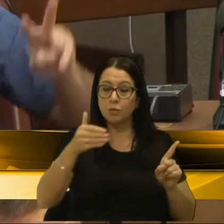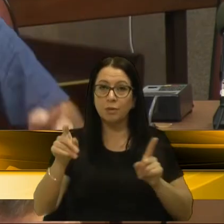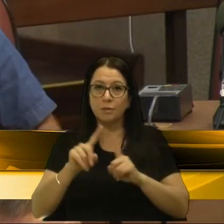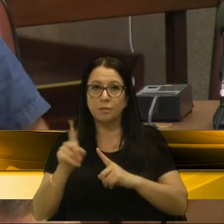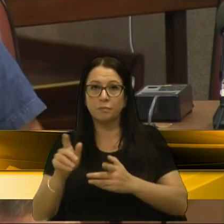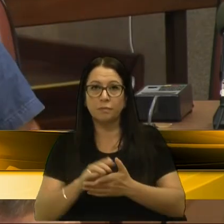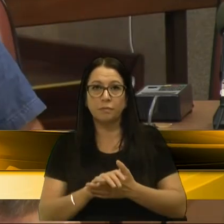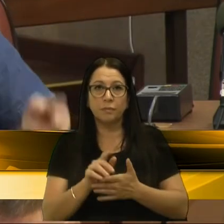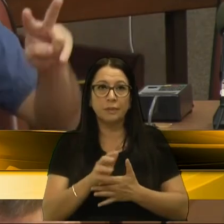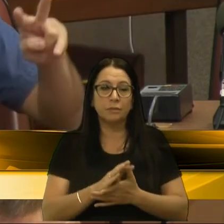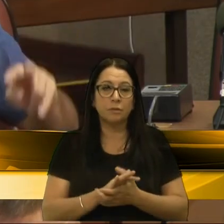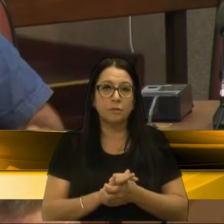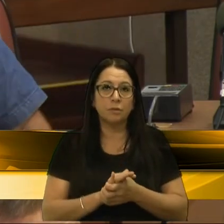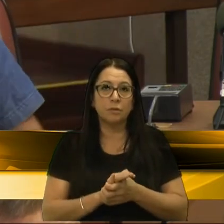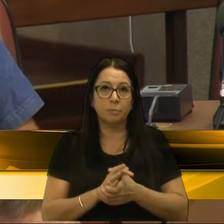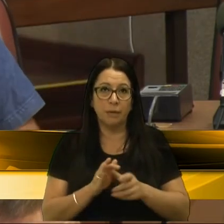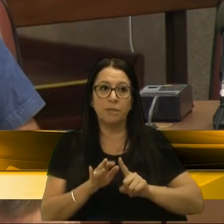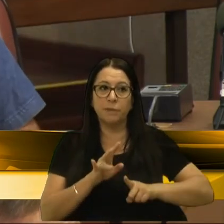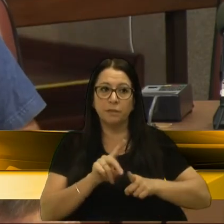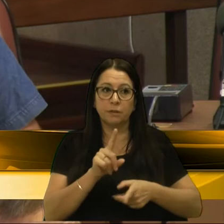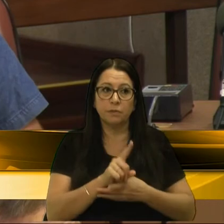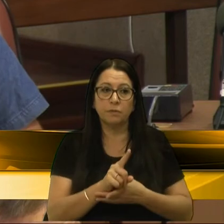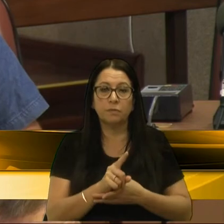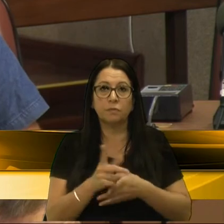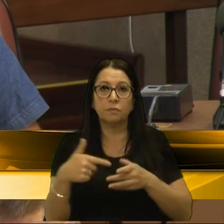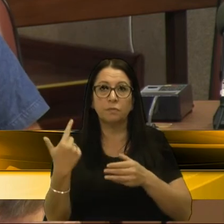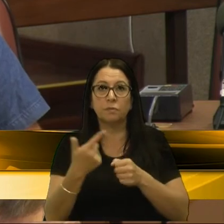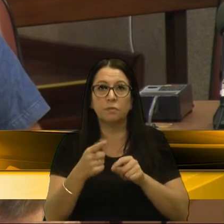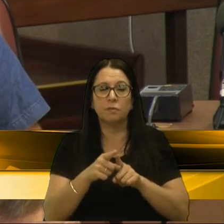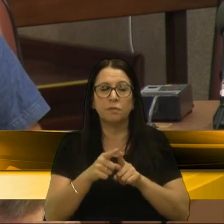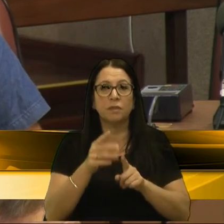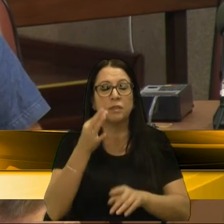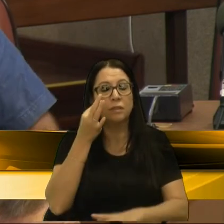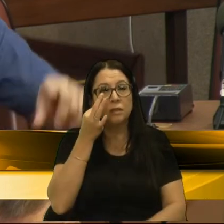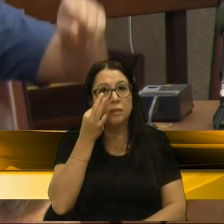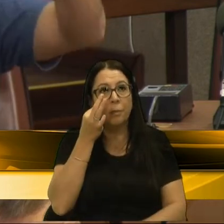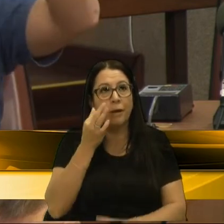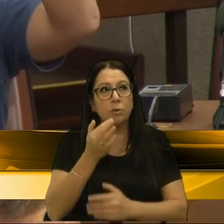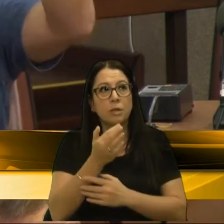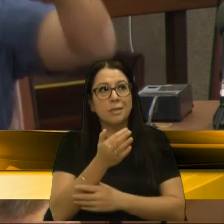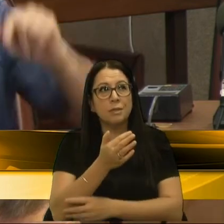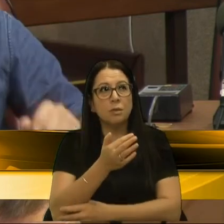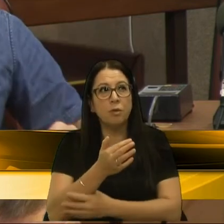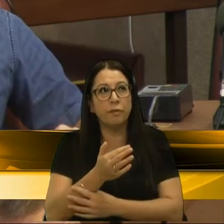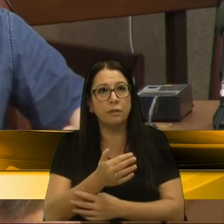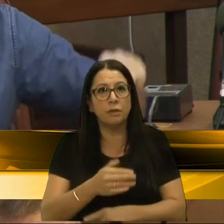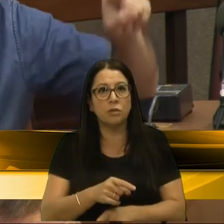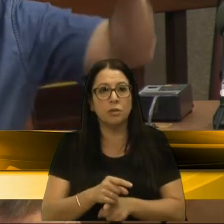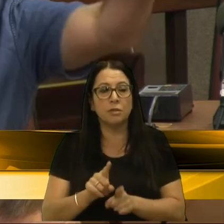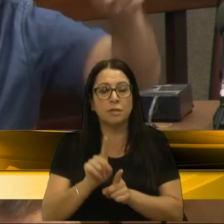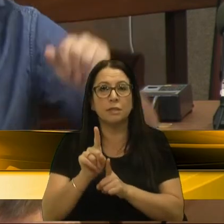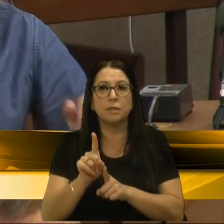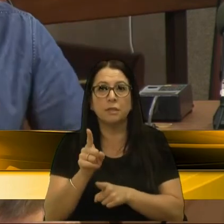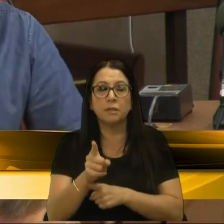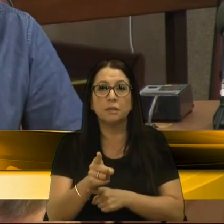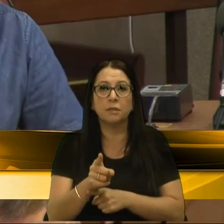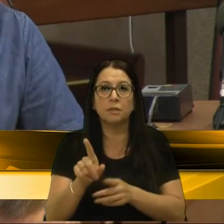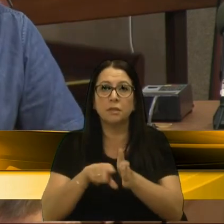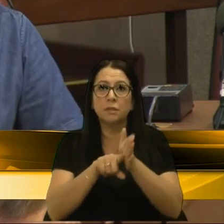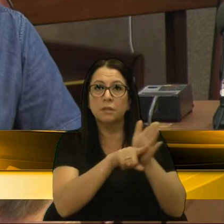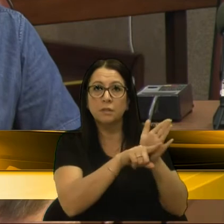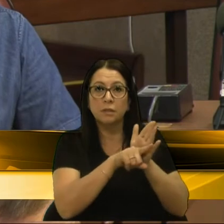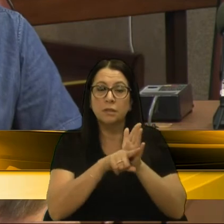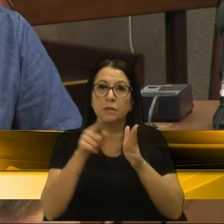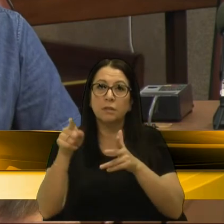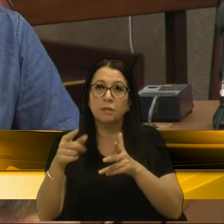somente duas operações, esses 150 policiais estiveram presentes. Então eles têm que sair de lá daquele pavilhão e investigar uma situação